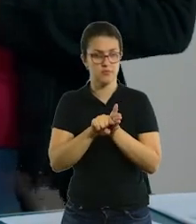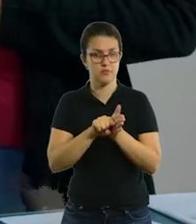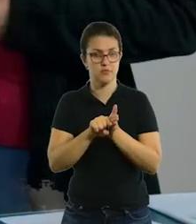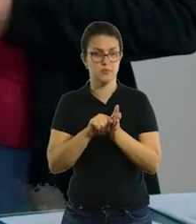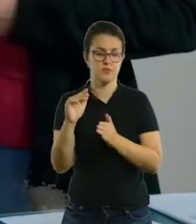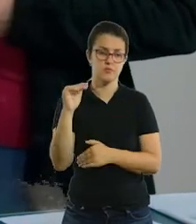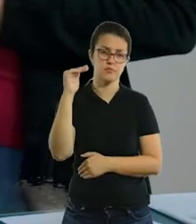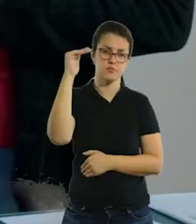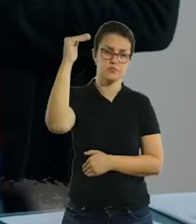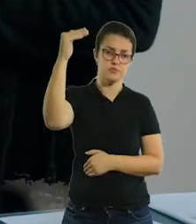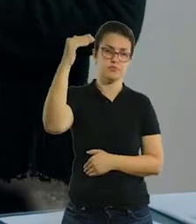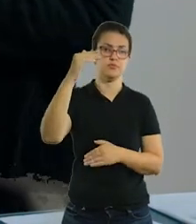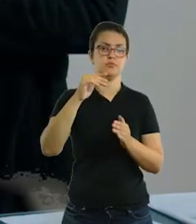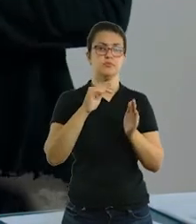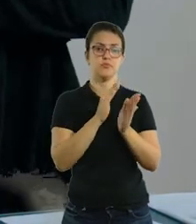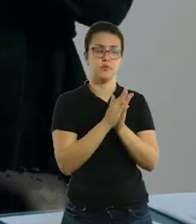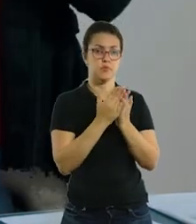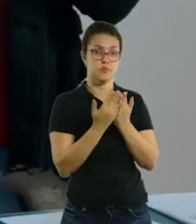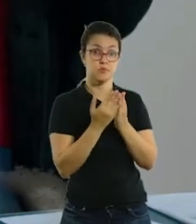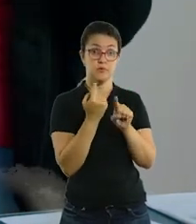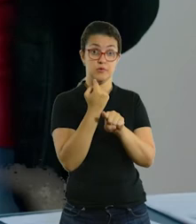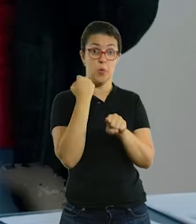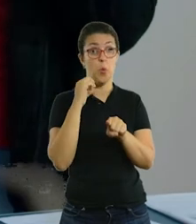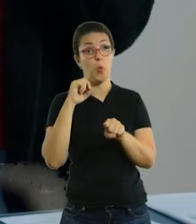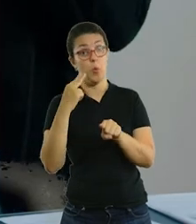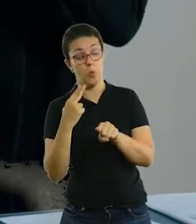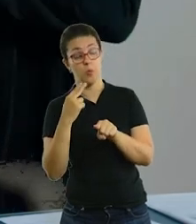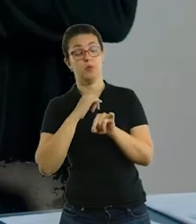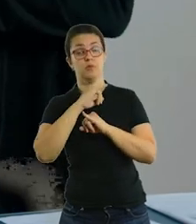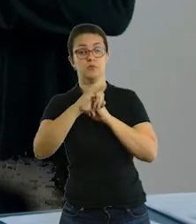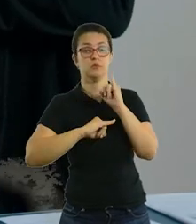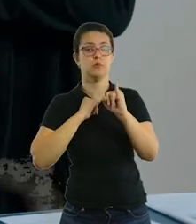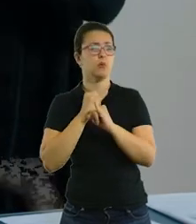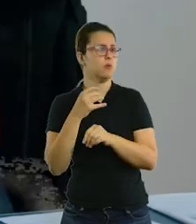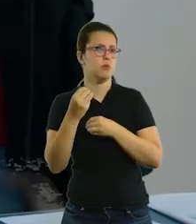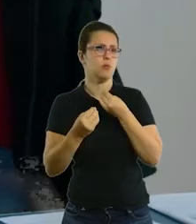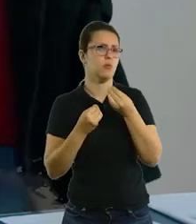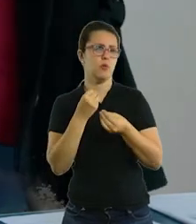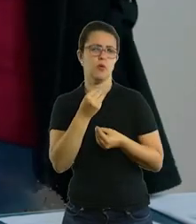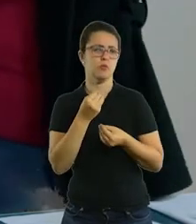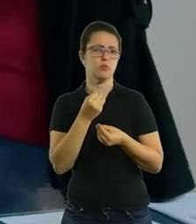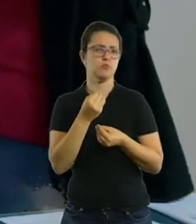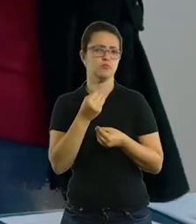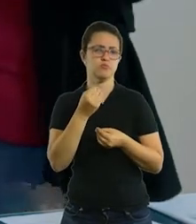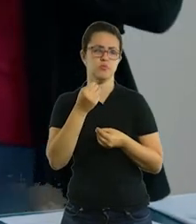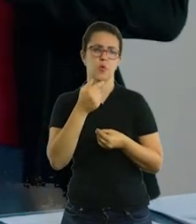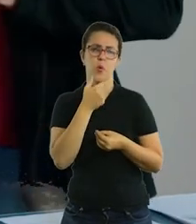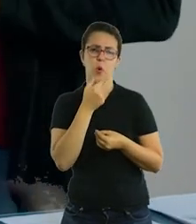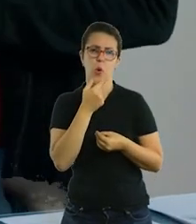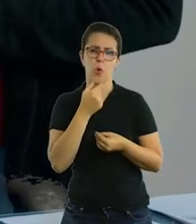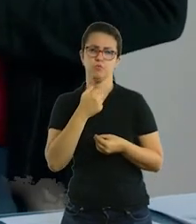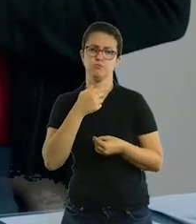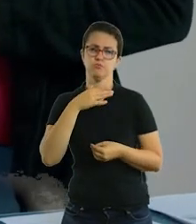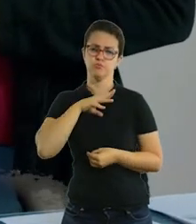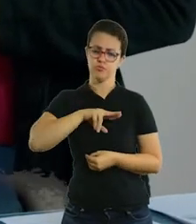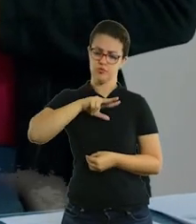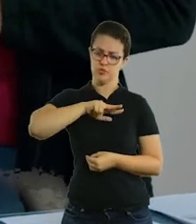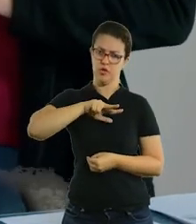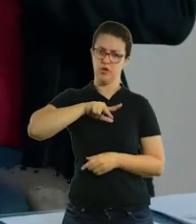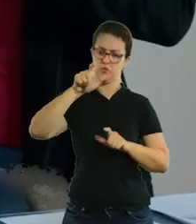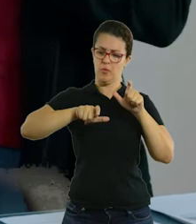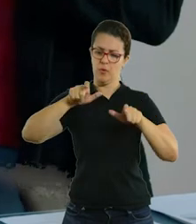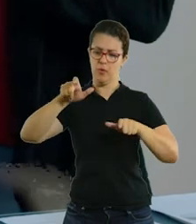figura, pesquise com um adulto em seus livros das séries anteriores ou na internet, como foi a chegada dos portugueses ao